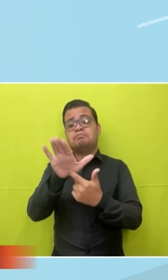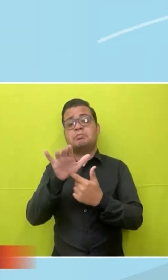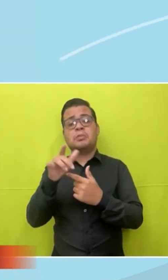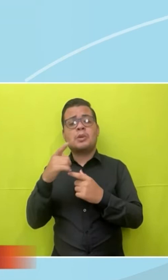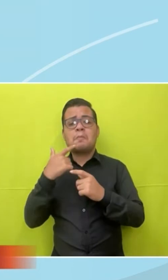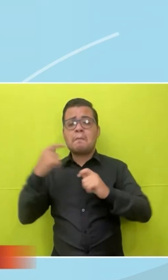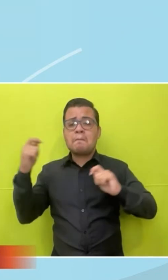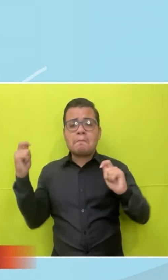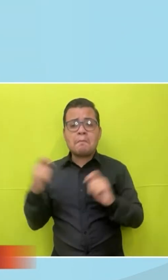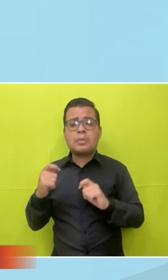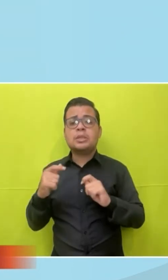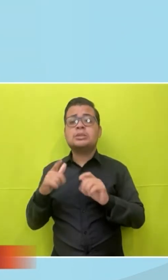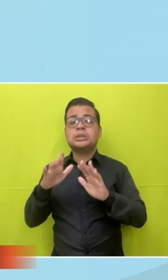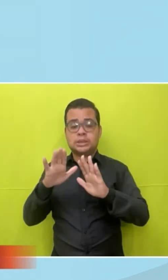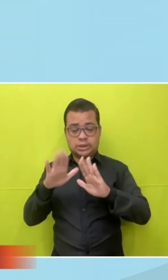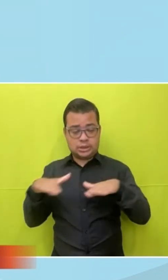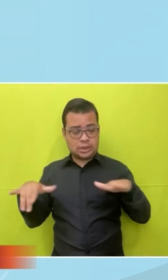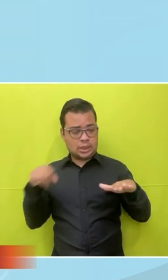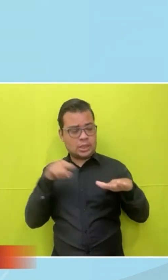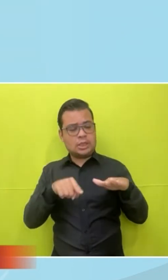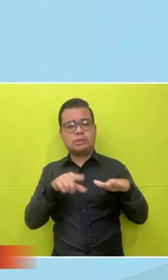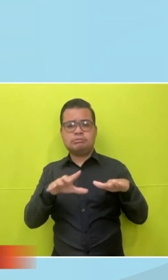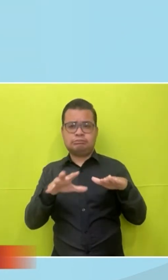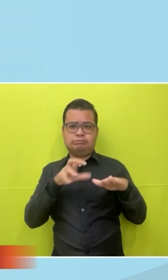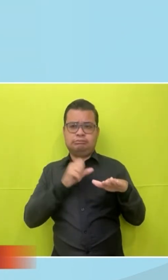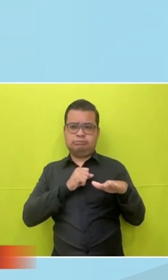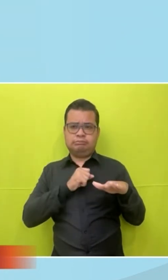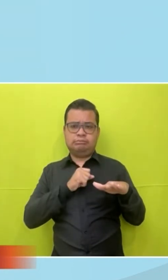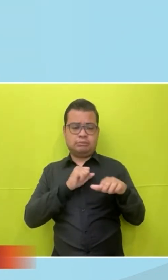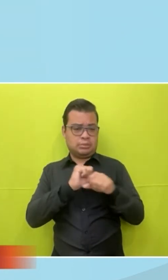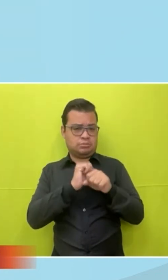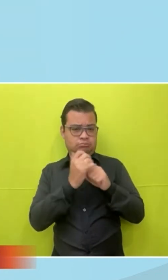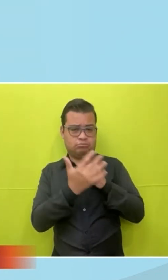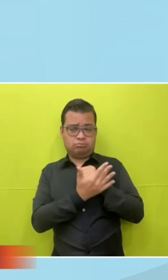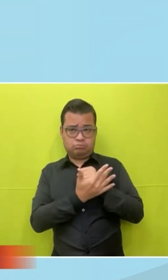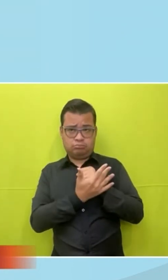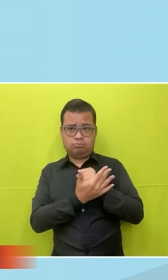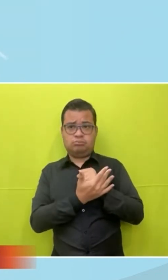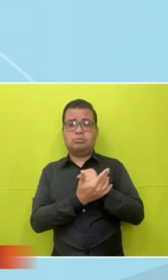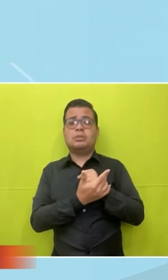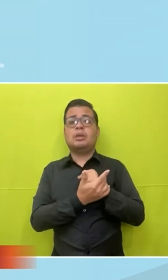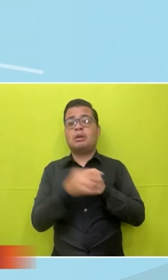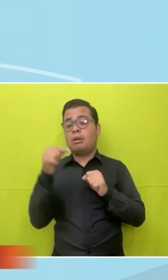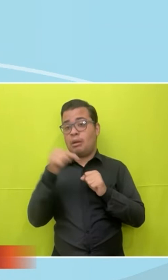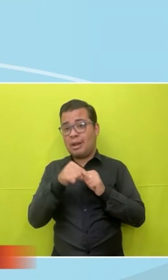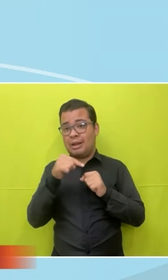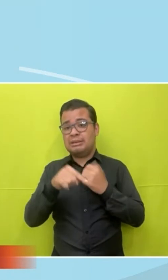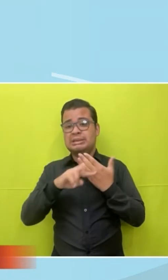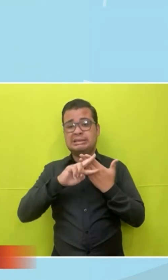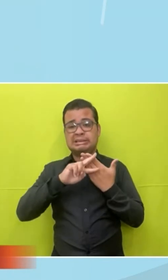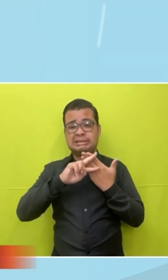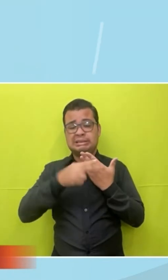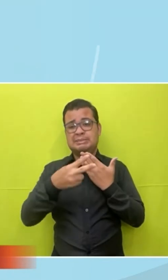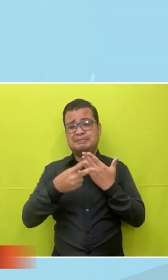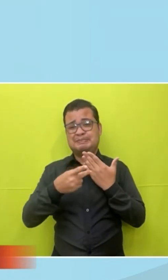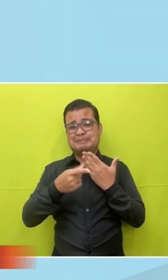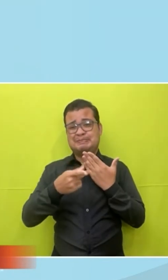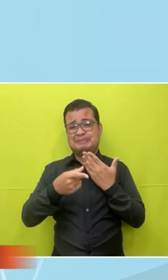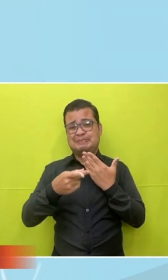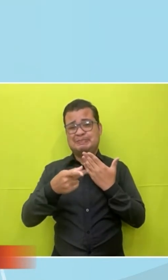que as crianças tenham sido infectadas com SARS-CoV-2 e que efeitos prolongados no